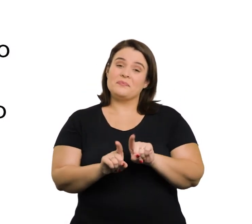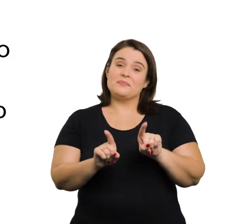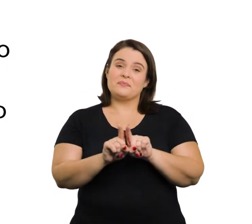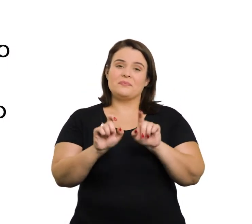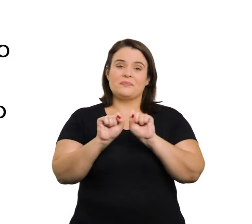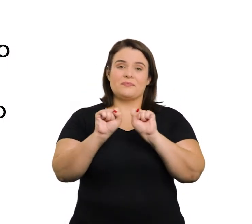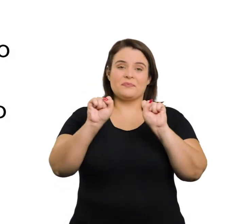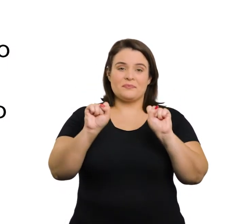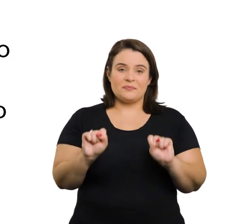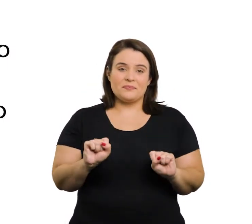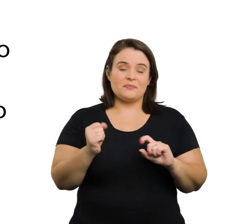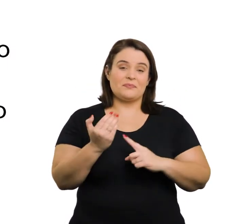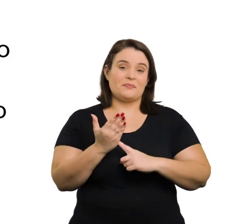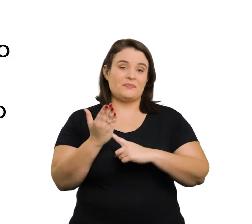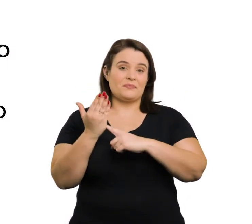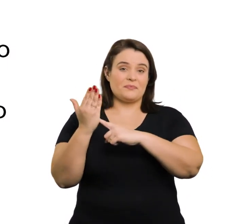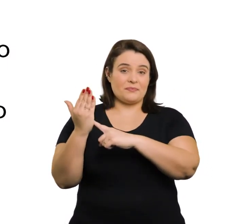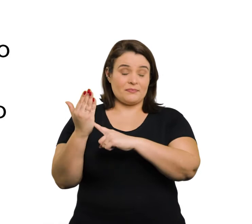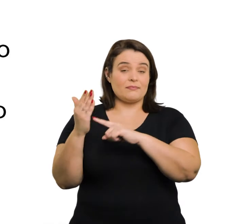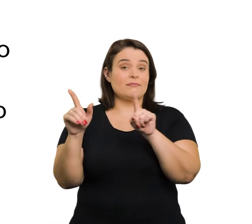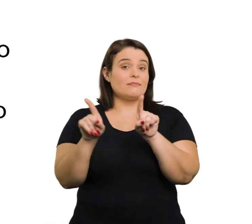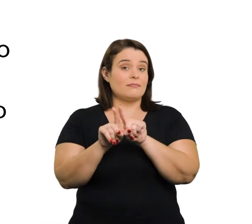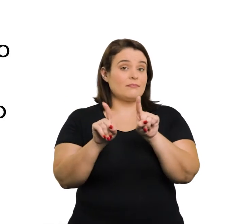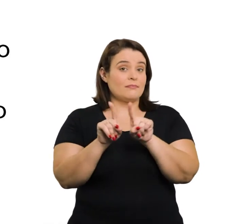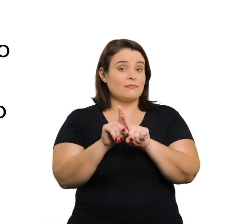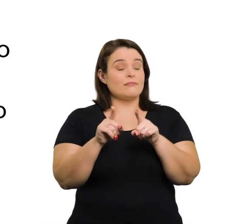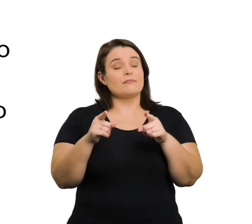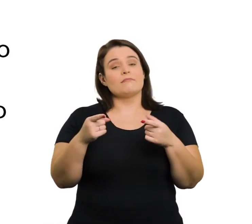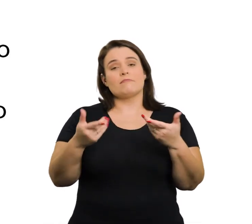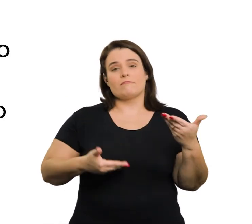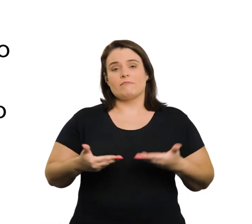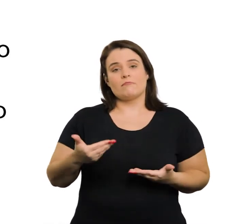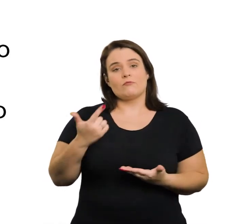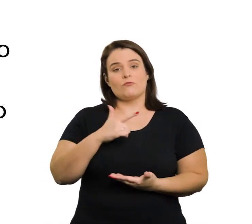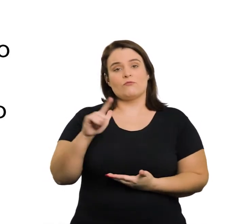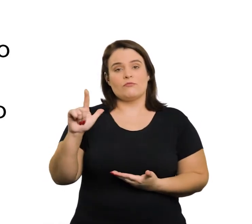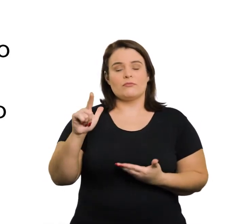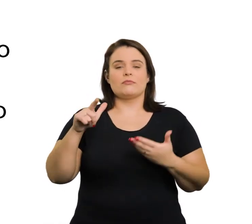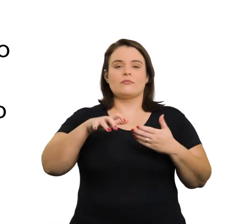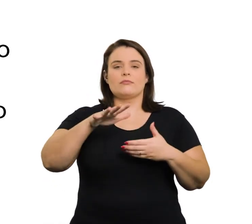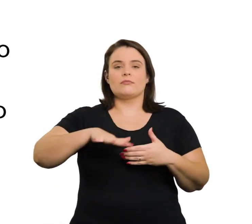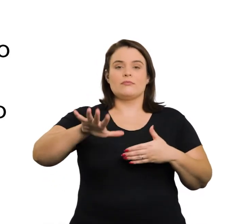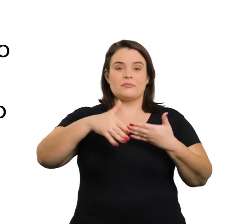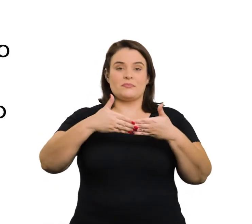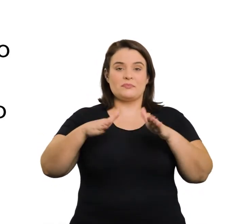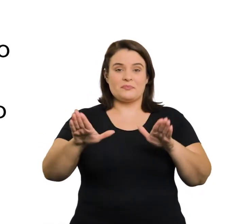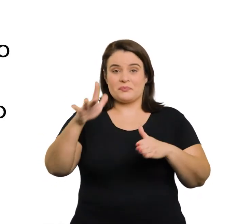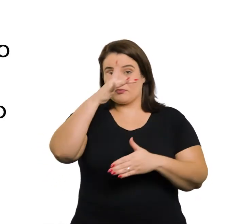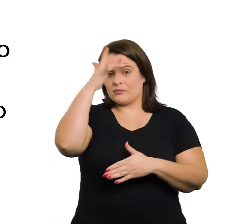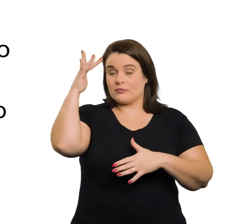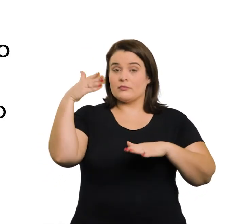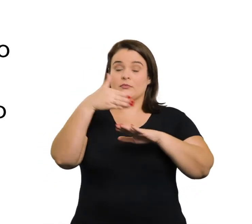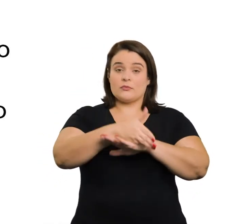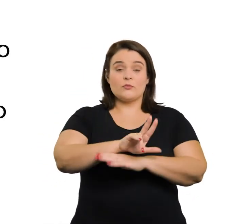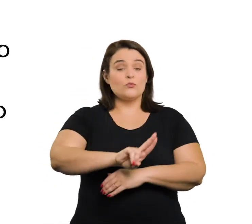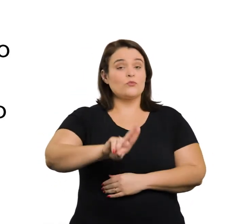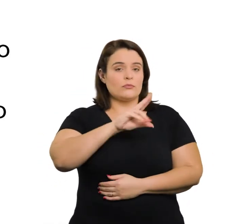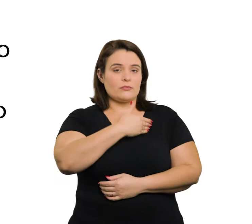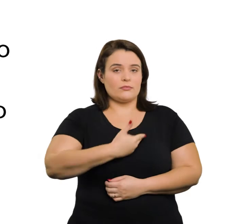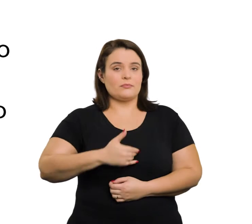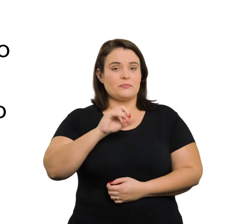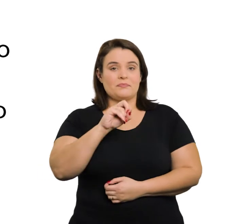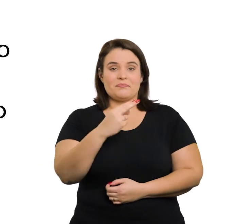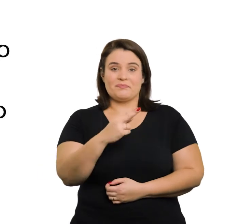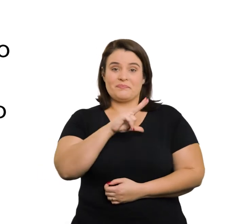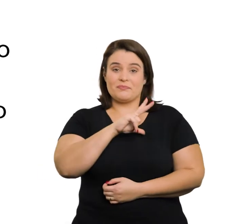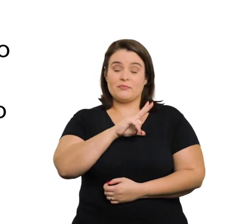e comunicação, inclusive seus sistemas e tecnologias, bem como outros serviços e instalações abertos ao